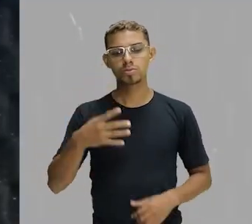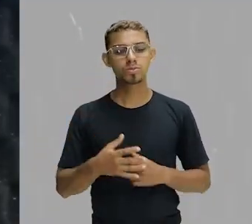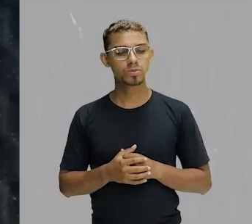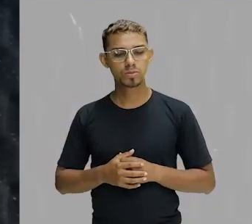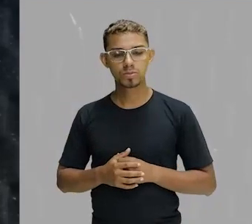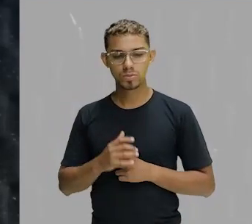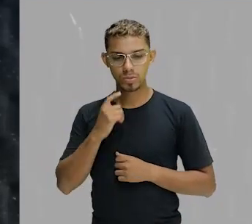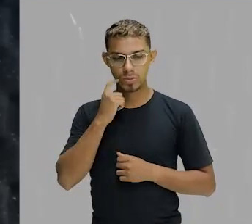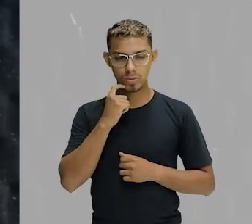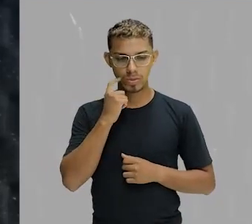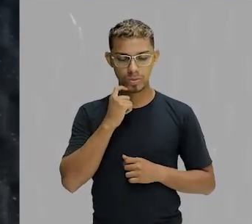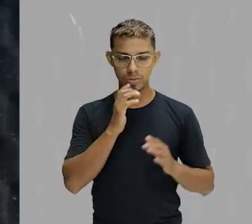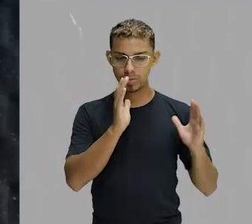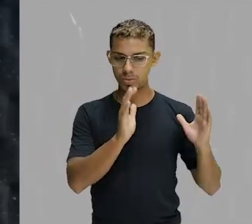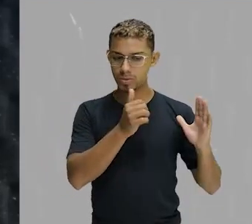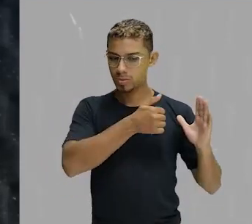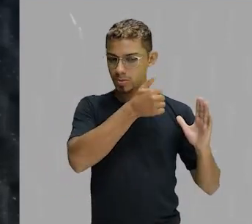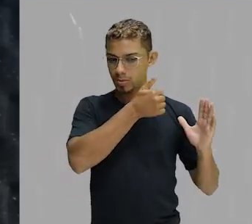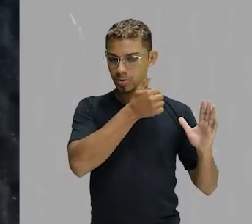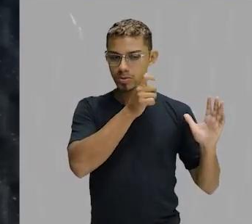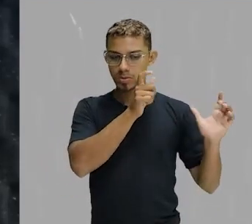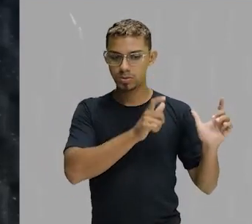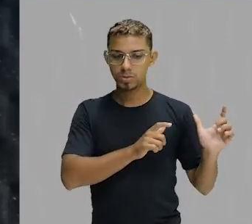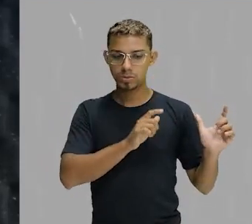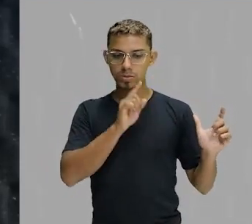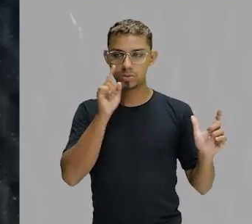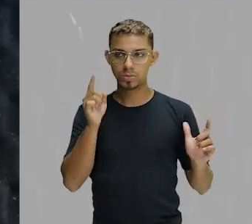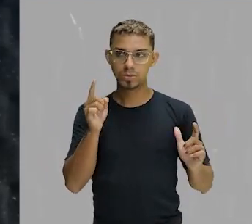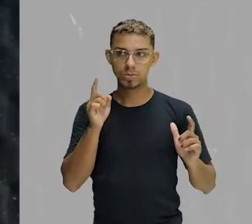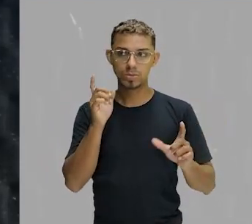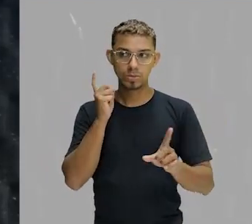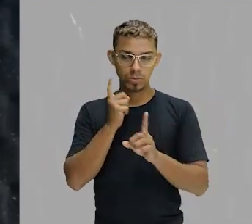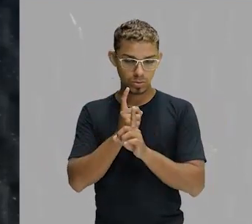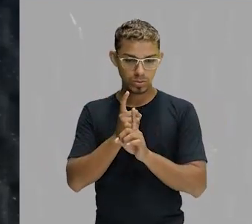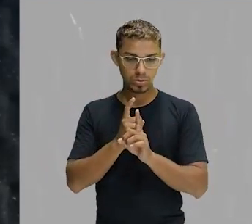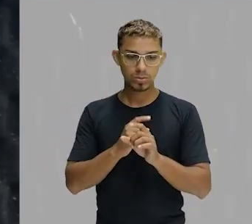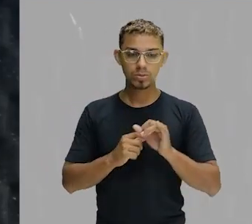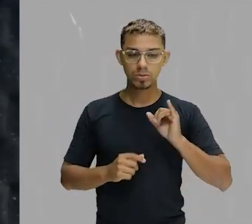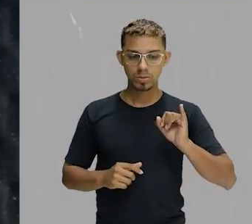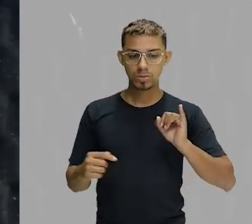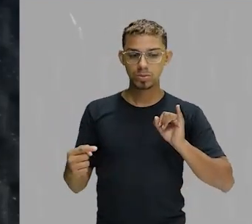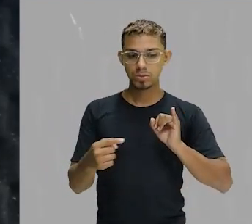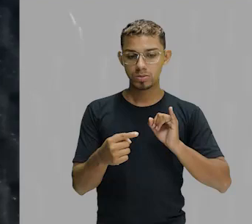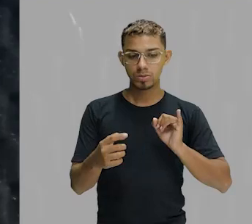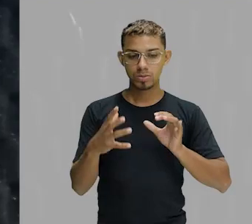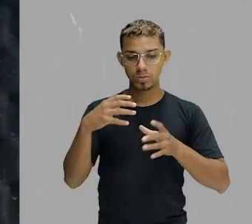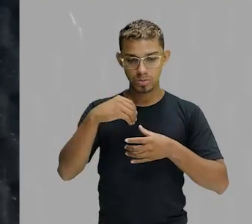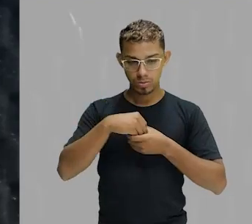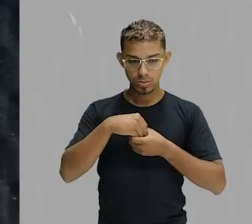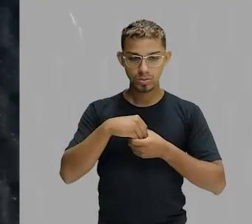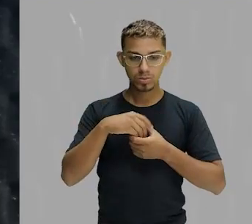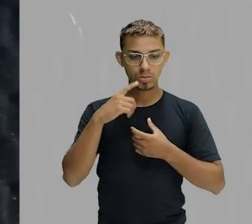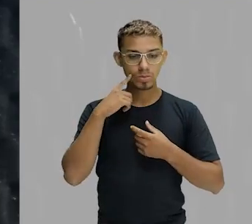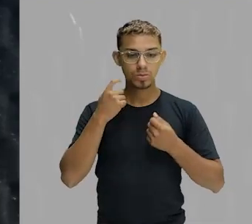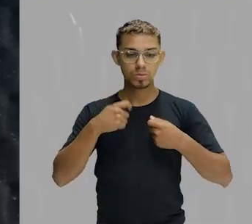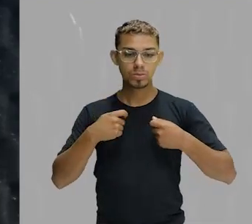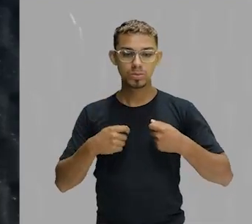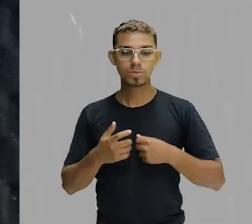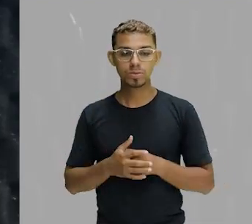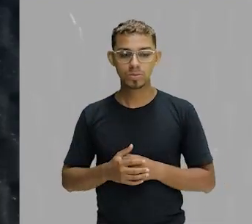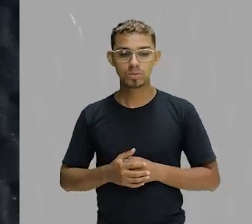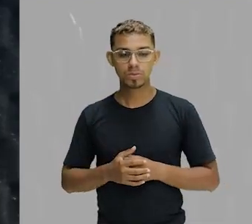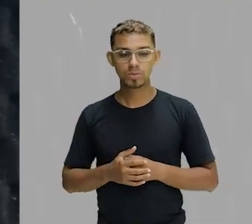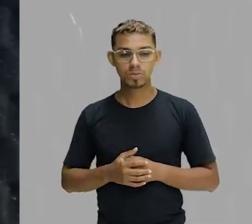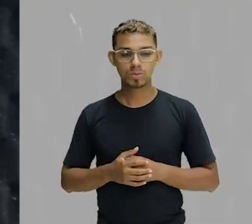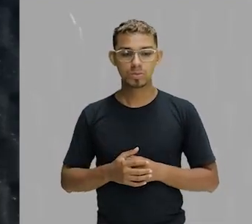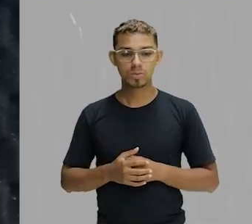aqui no primeiro membro. Significa dizer que para eu ir atrás desse valor I, que está posto aqui dentro do parênteses, eu vou tirar uma